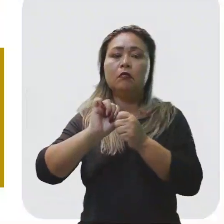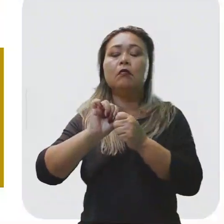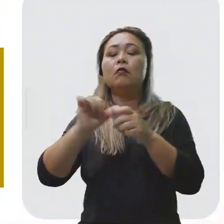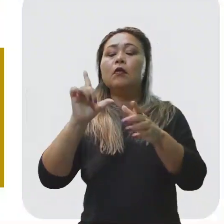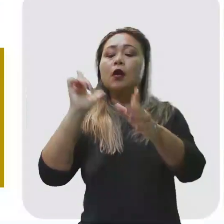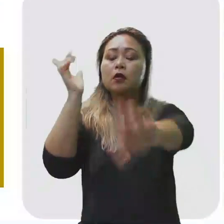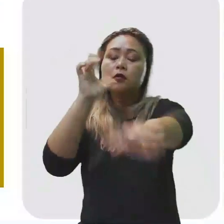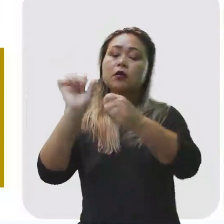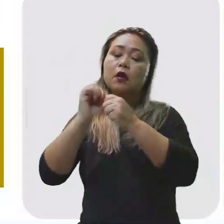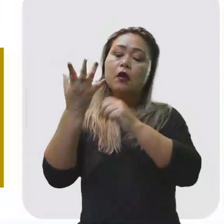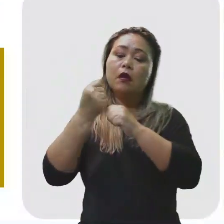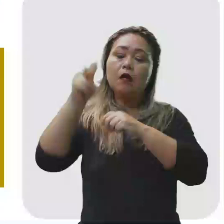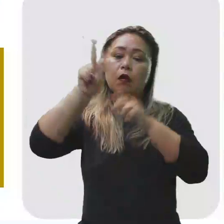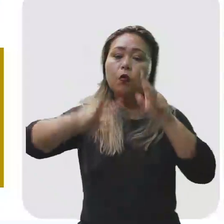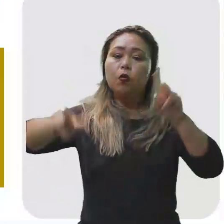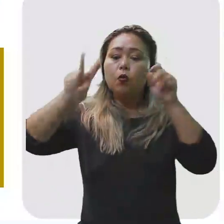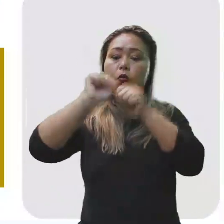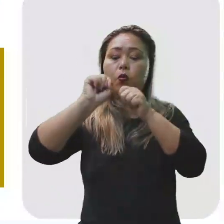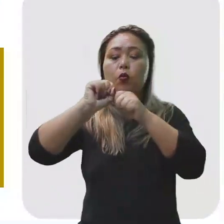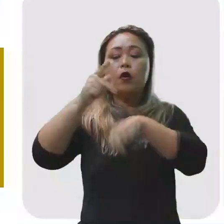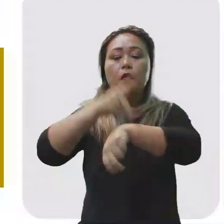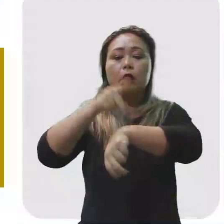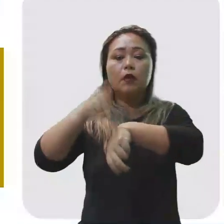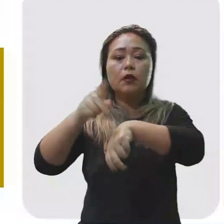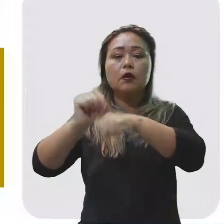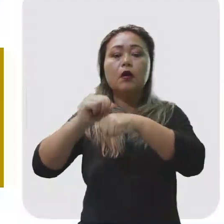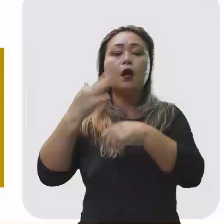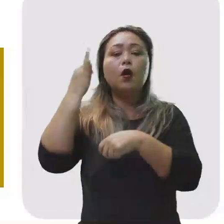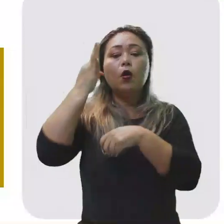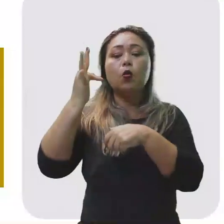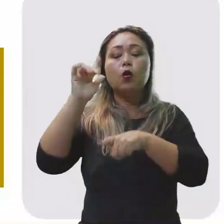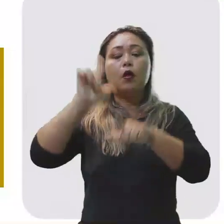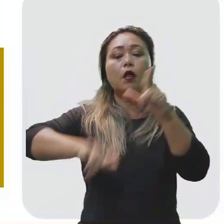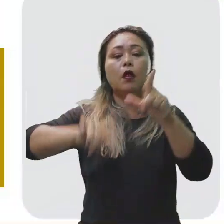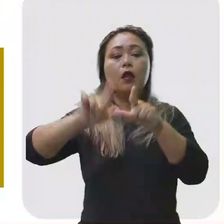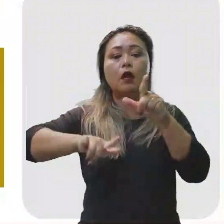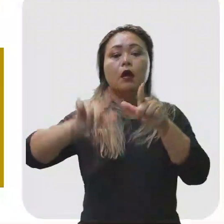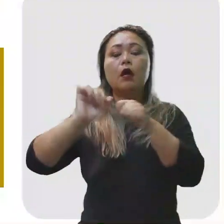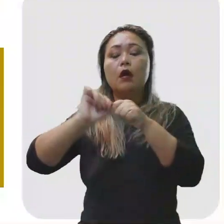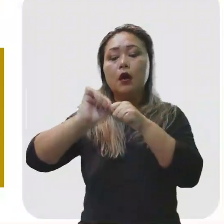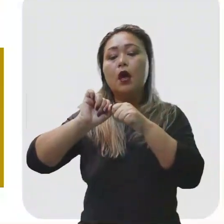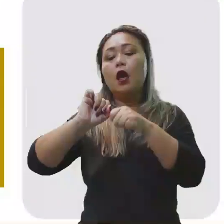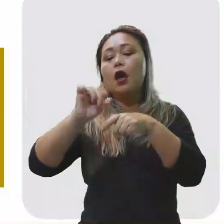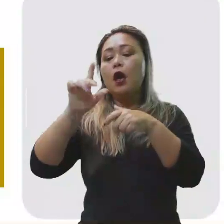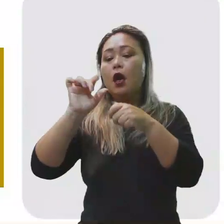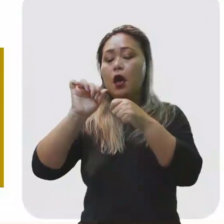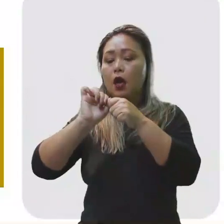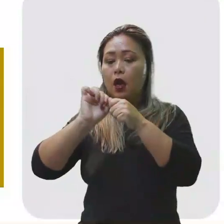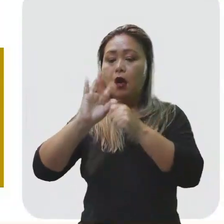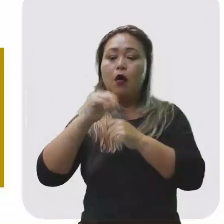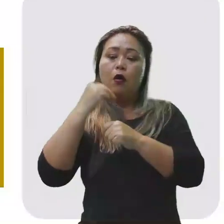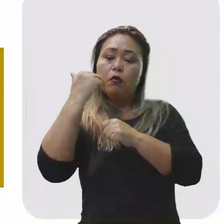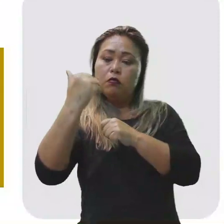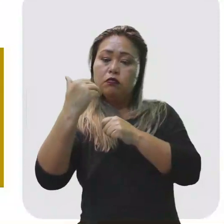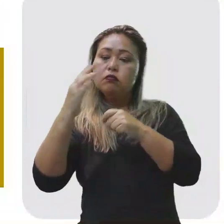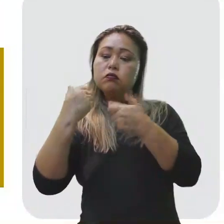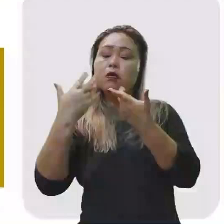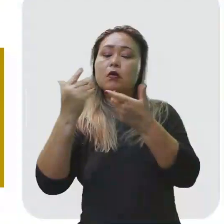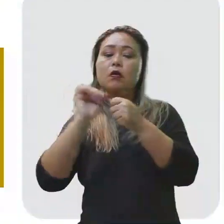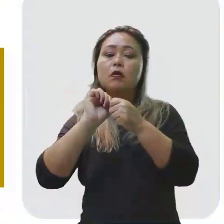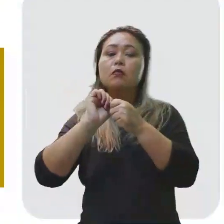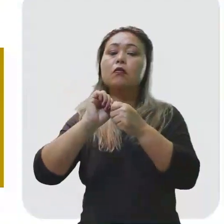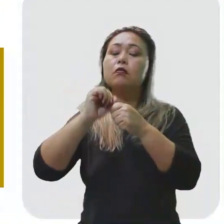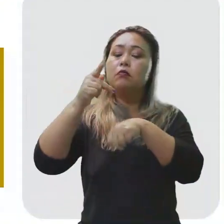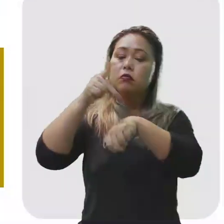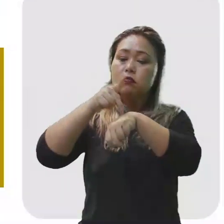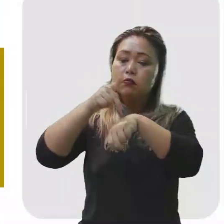Artes Visuais, Pedagogia, Filosofia e Letras. Só lembrando que essas graduações, a primeira eu fiz Pedagogia e as